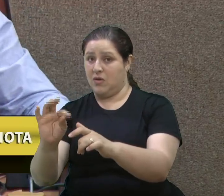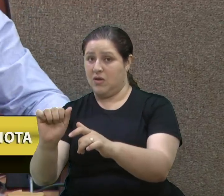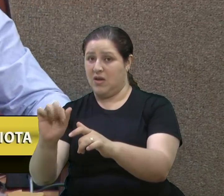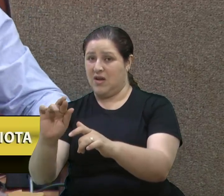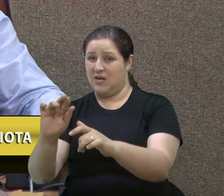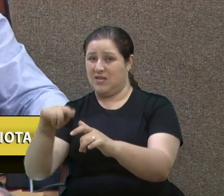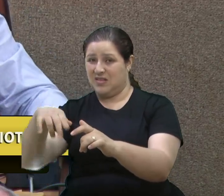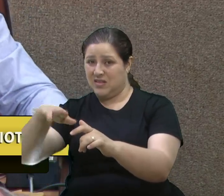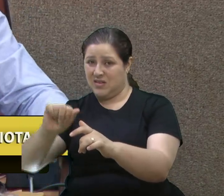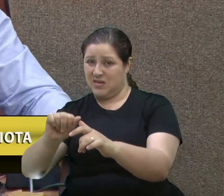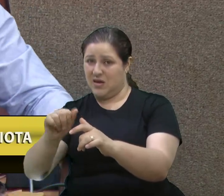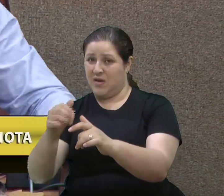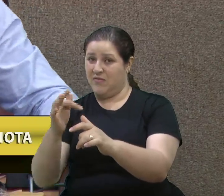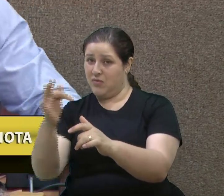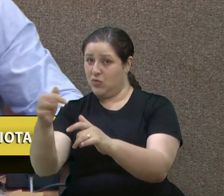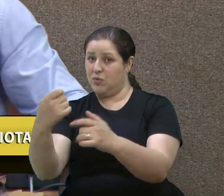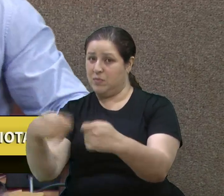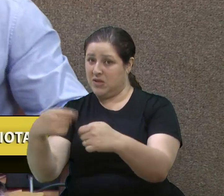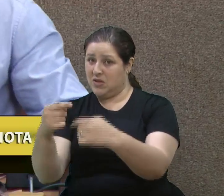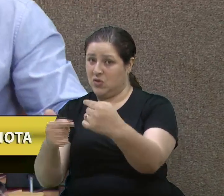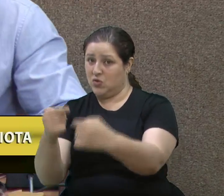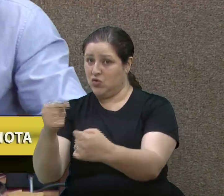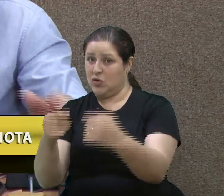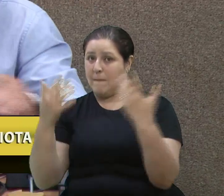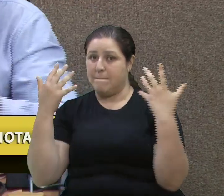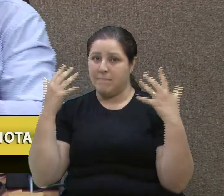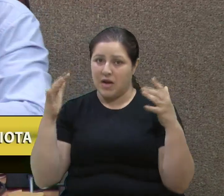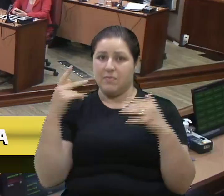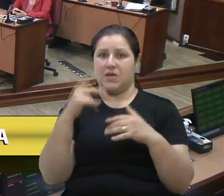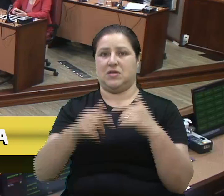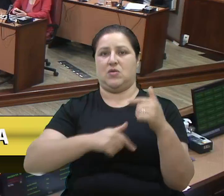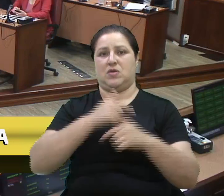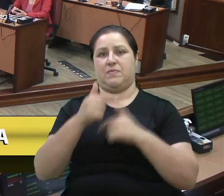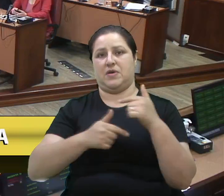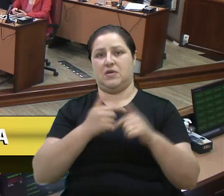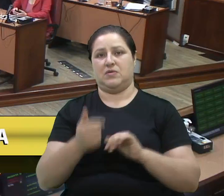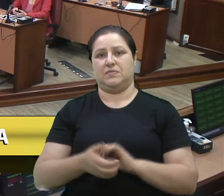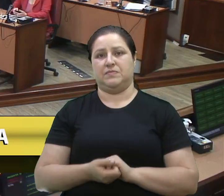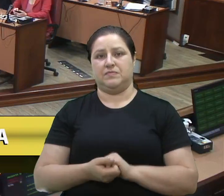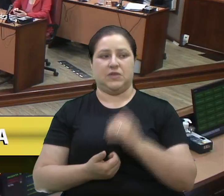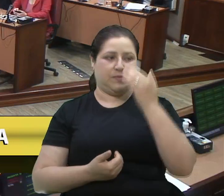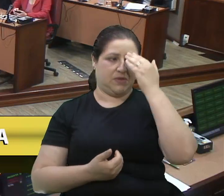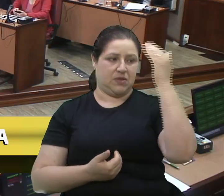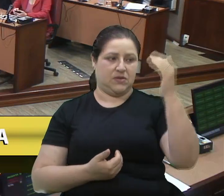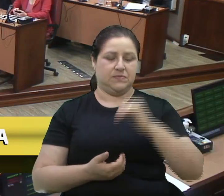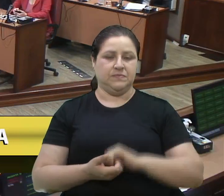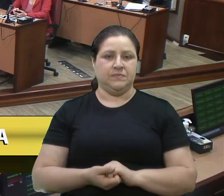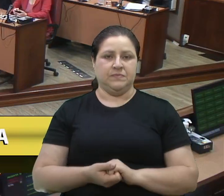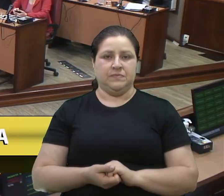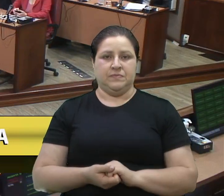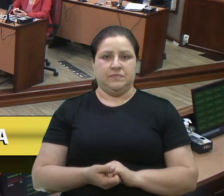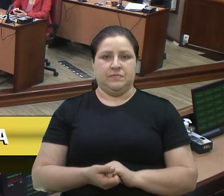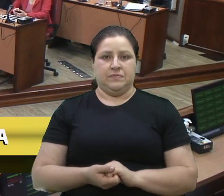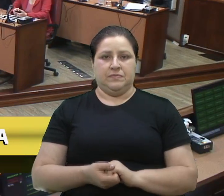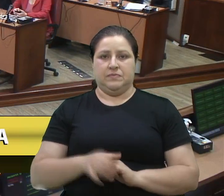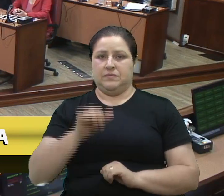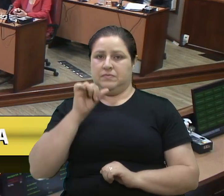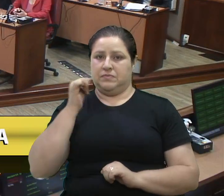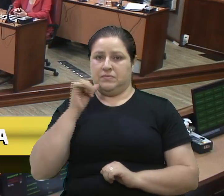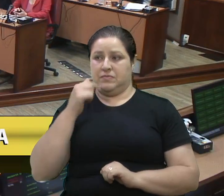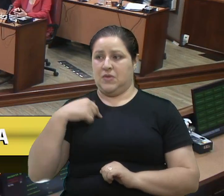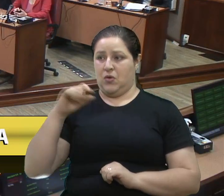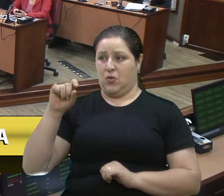esse fato aí. Parabéns pelo trabalho. Obrigado, vereador. Obrigado, vereador. Por favor, Marcon. Vereador Scalco, eu quando me elegia